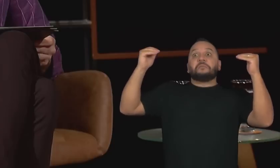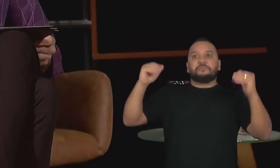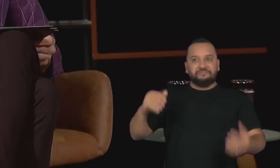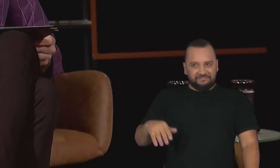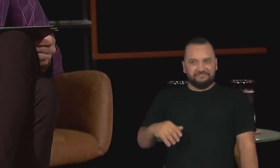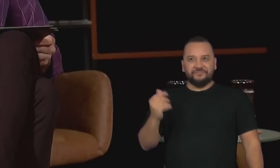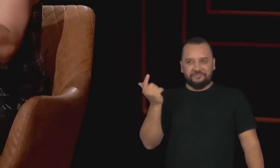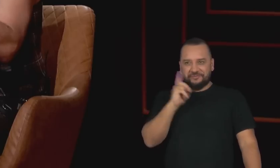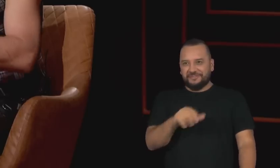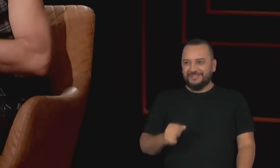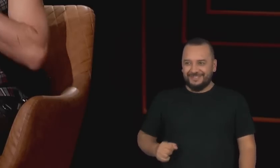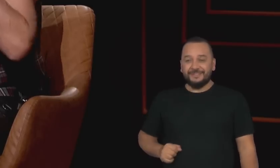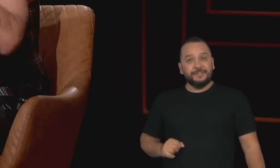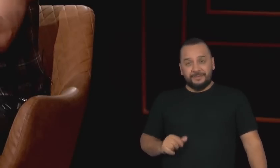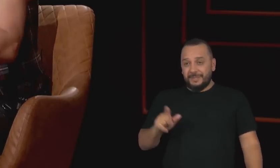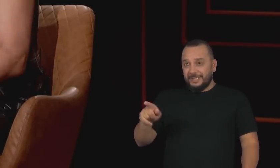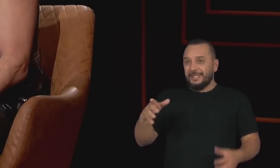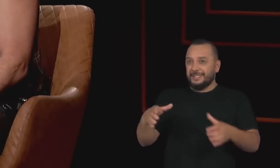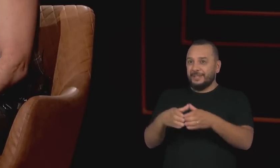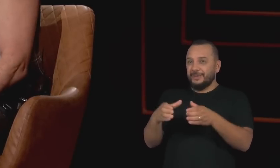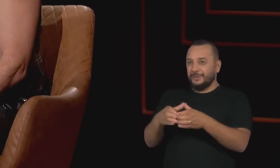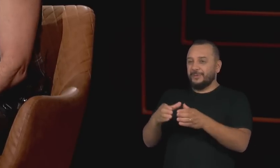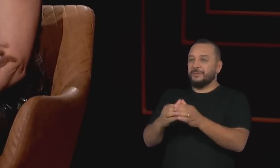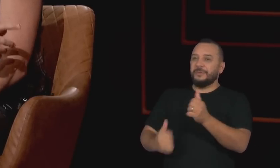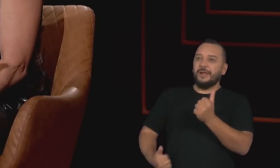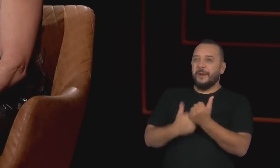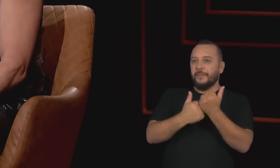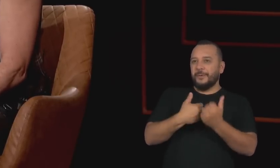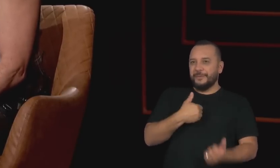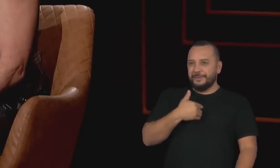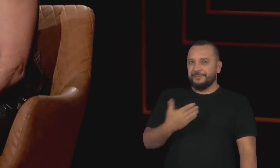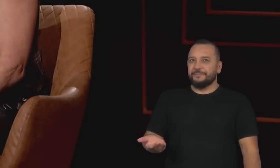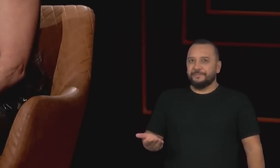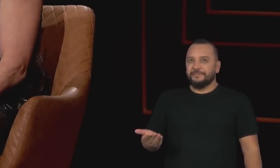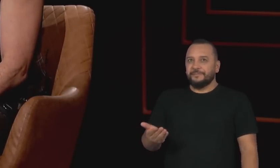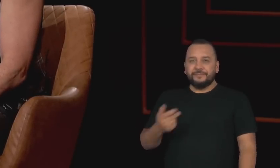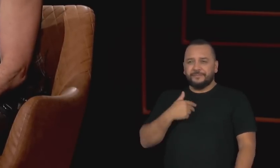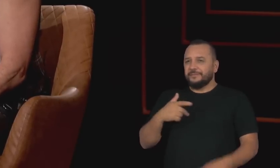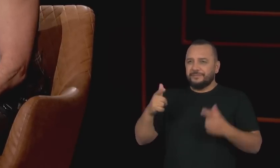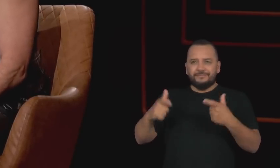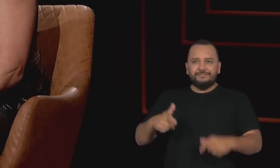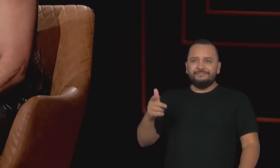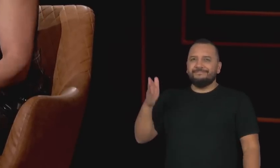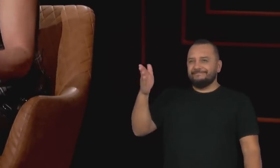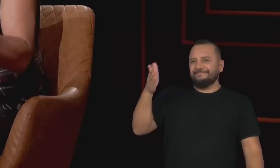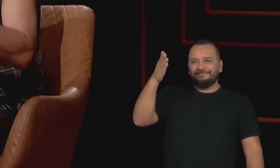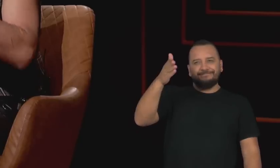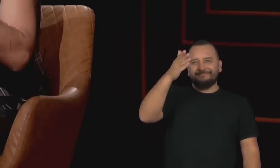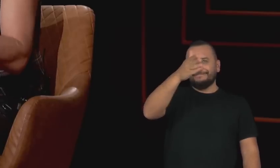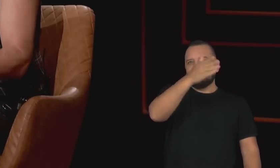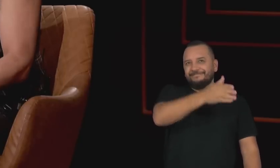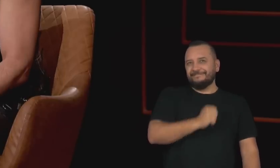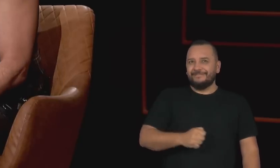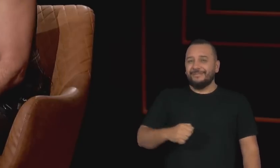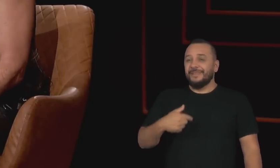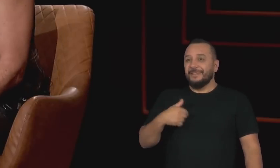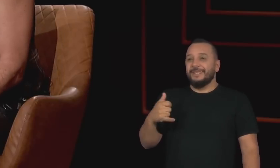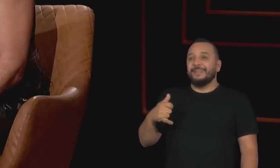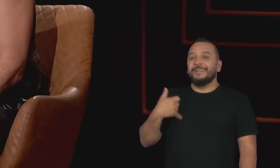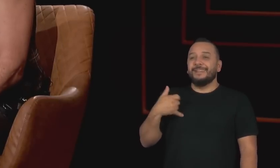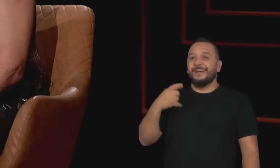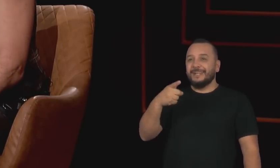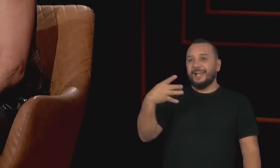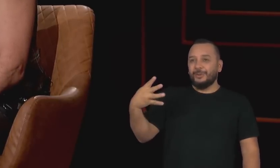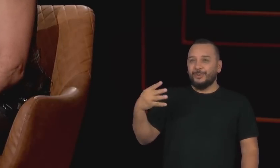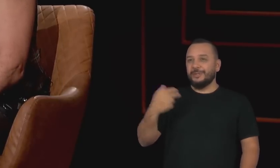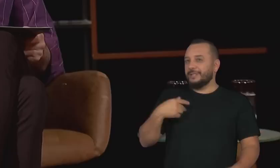evoluindo, Mas foi com essa banda que me deu o start. A gente tocava em tudo que era lugar, Mel. Então, desde os 14 anos eu já toco na noite